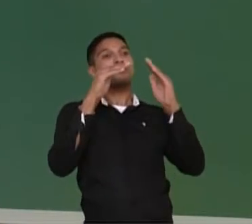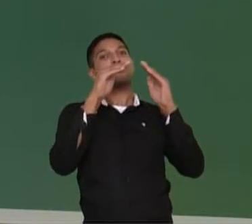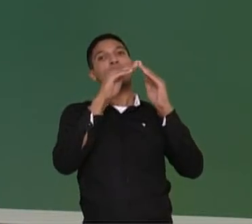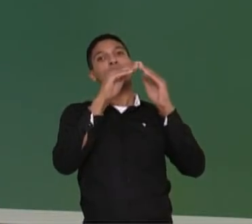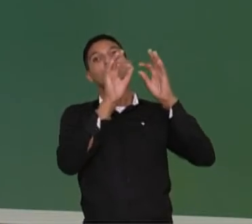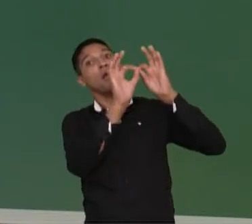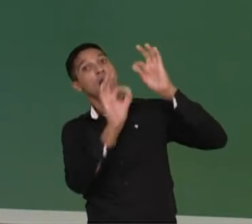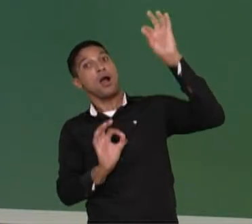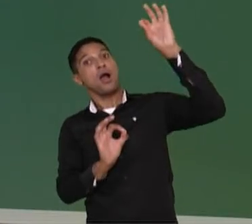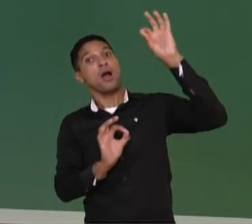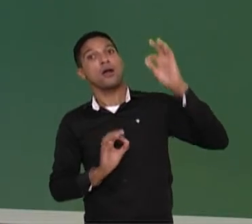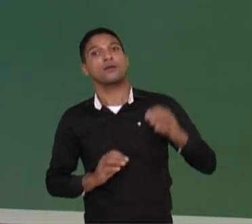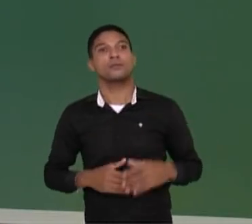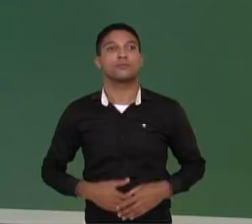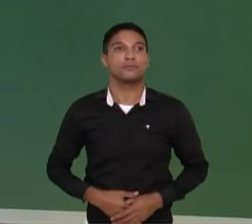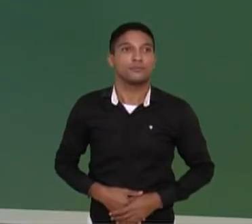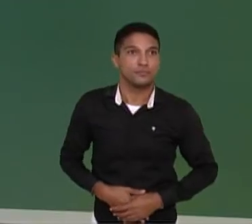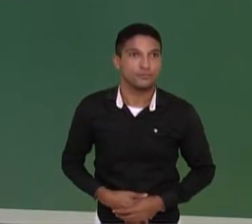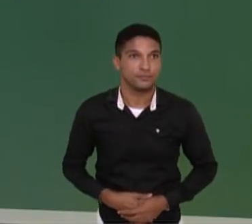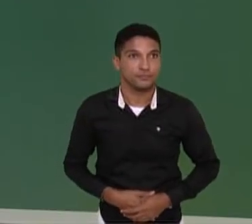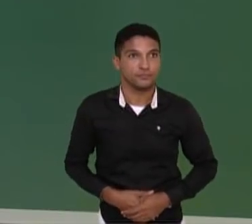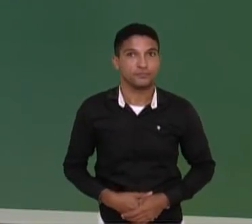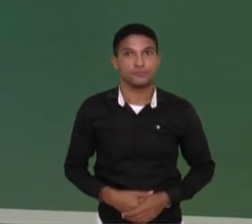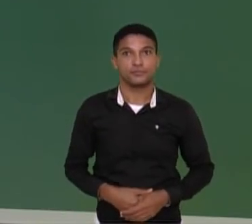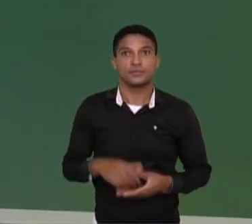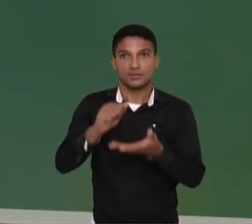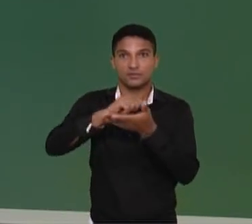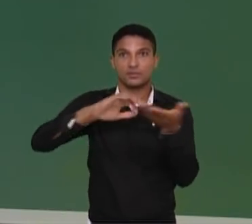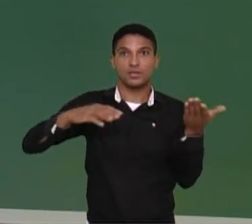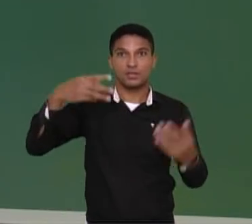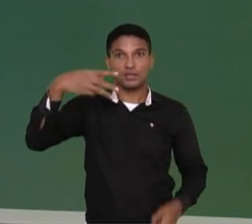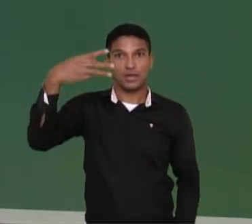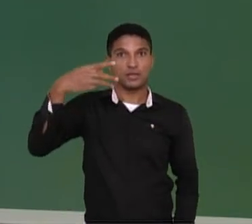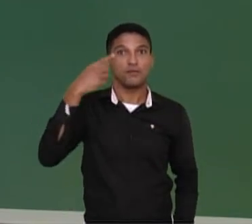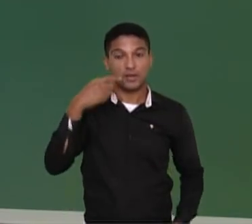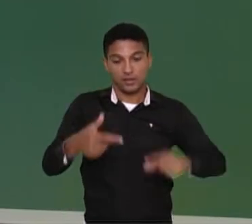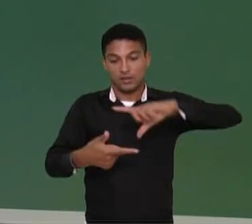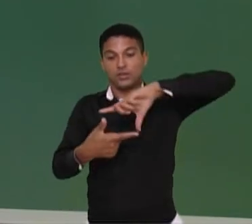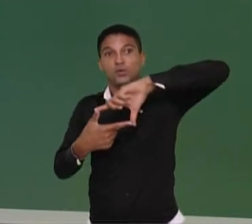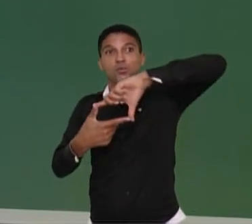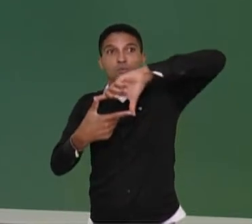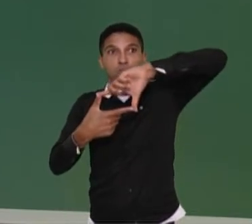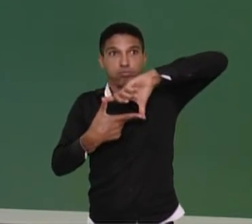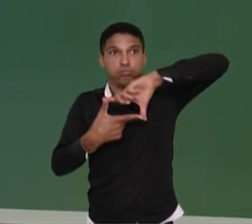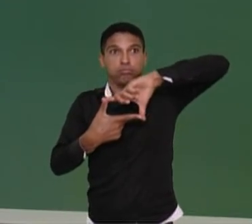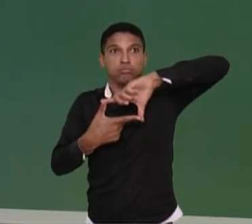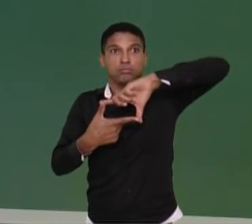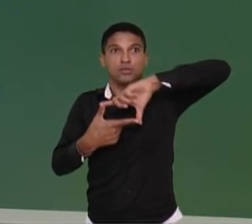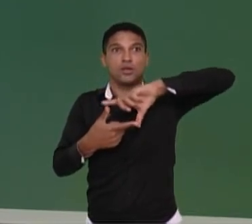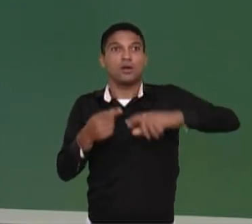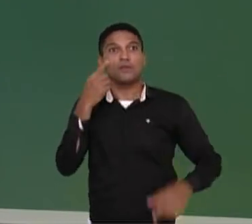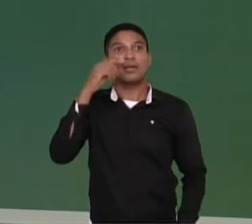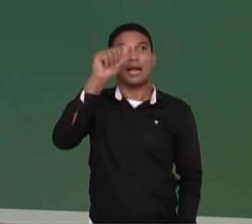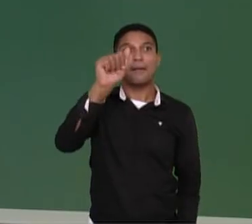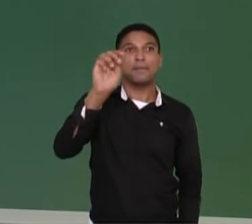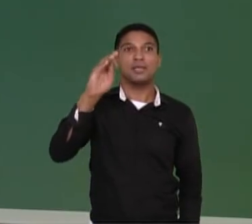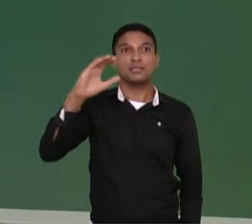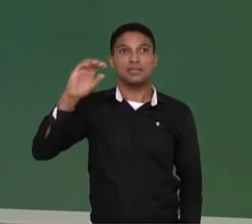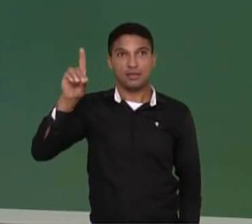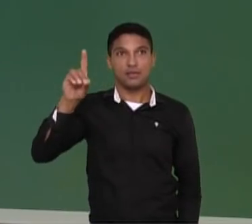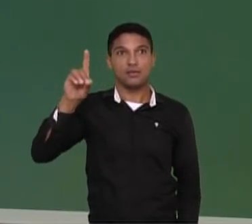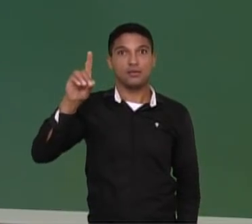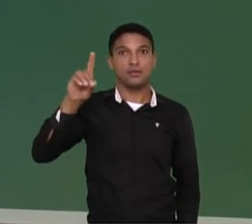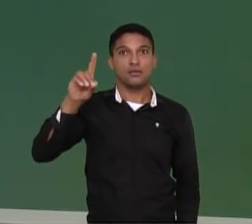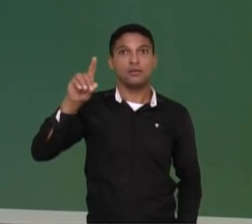Exercício 3. Se o retângulo ABC e BCEF,